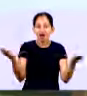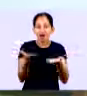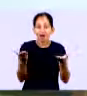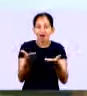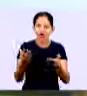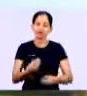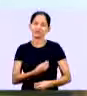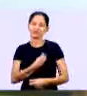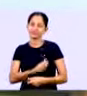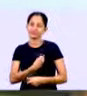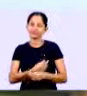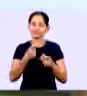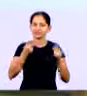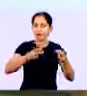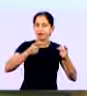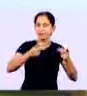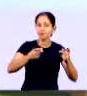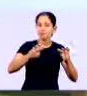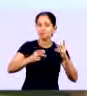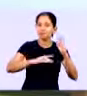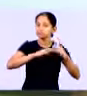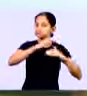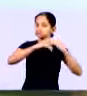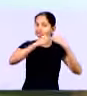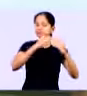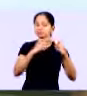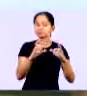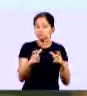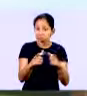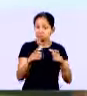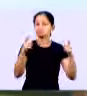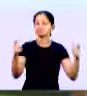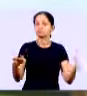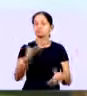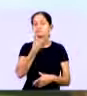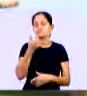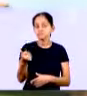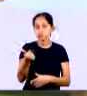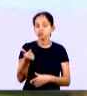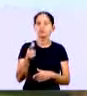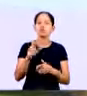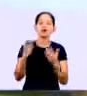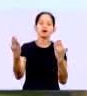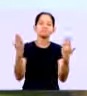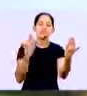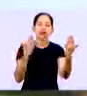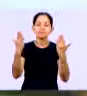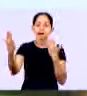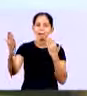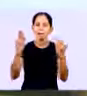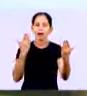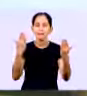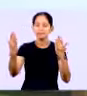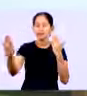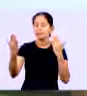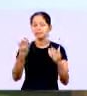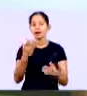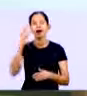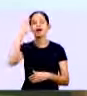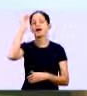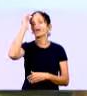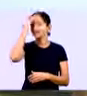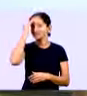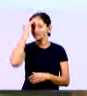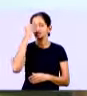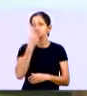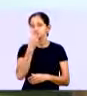medida que eu vendo em determinado volume, eu sei se eu estou comparável com o período anterior, se eu caí, se eu melhorei. Então